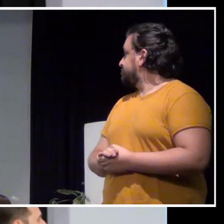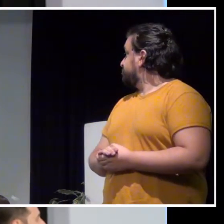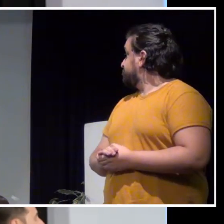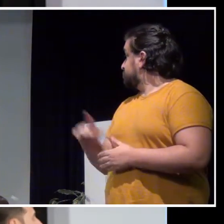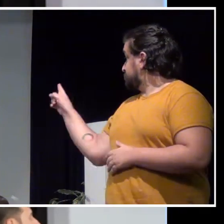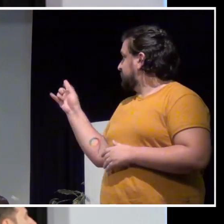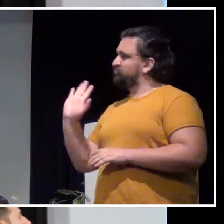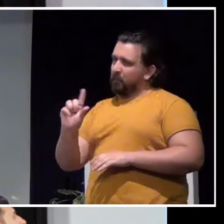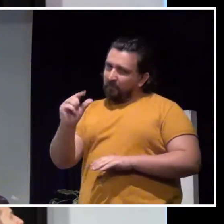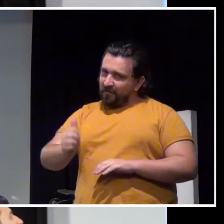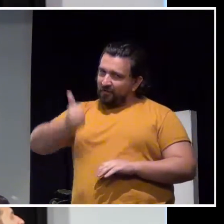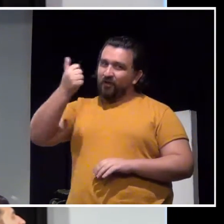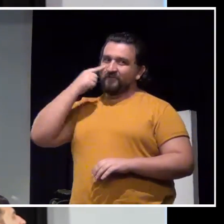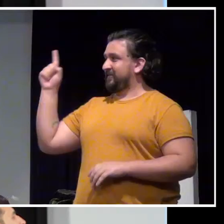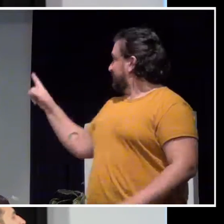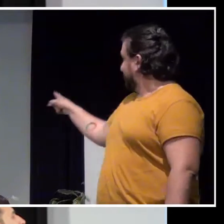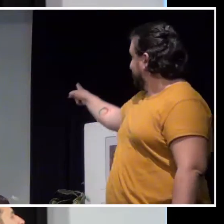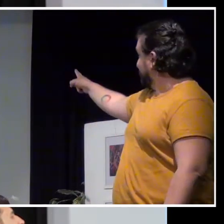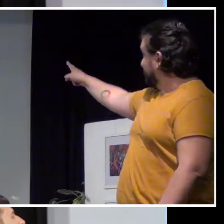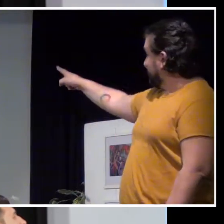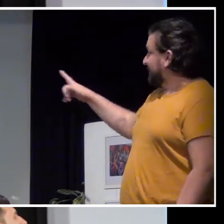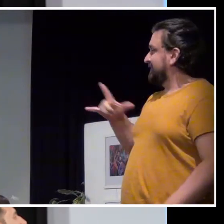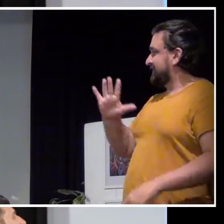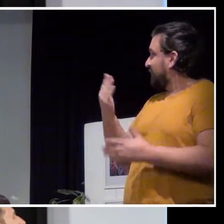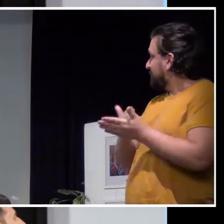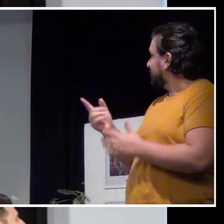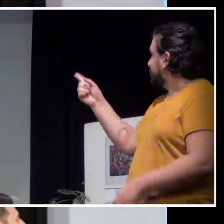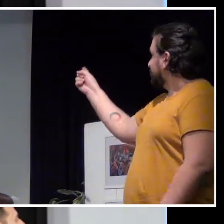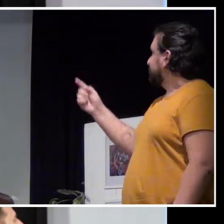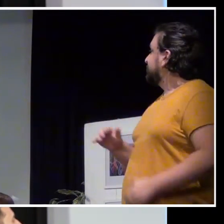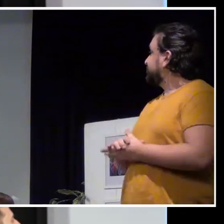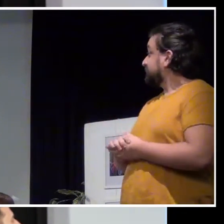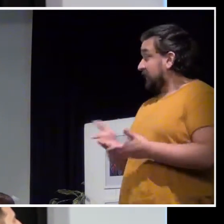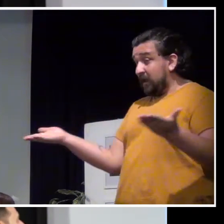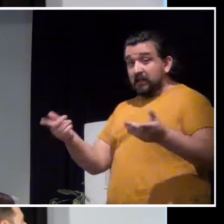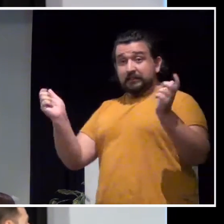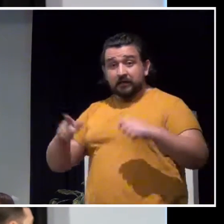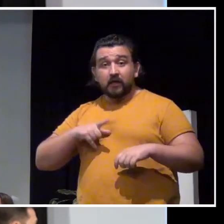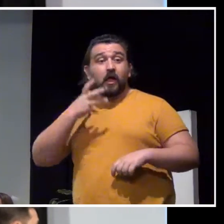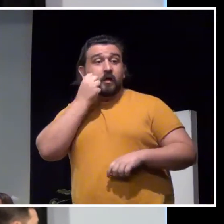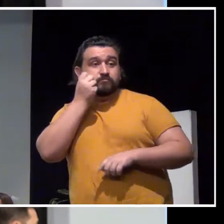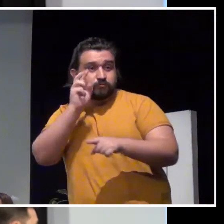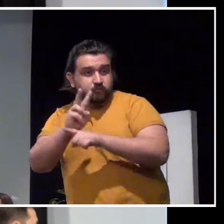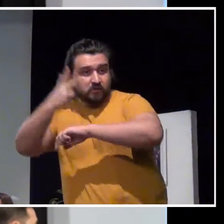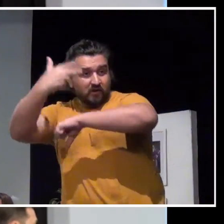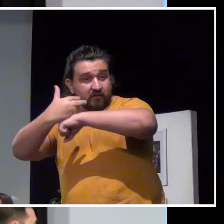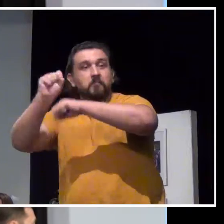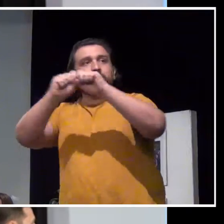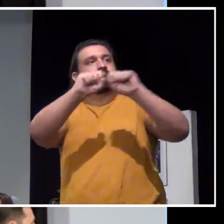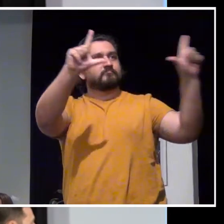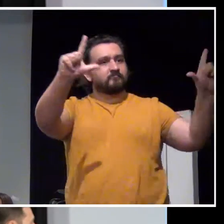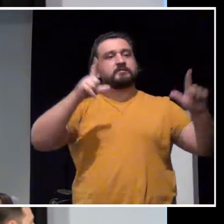Aí o estúdio já está melhorando, olha o telão. Aí ele já vê o rascunho em vídeo no telão. Já tem uma mesa